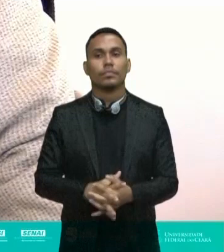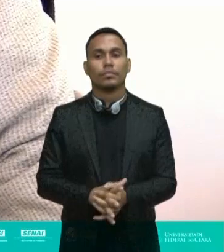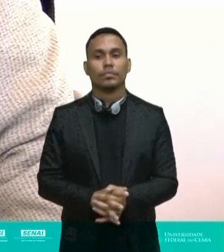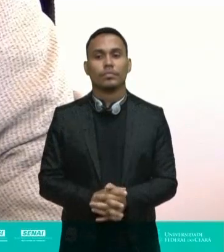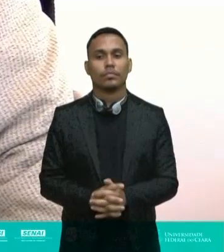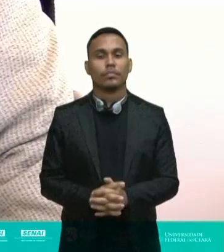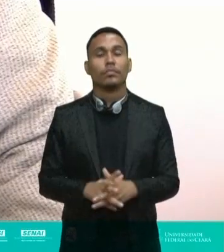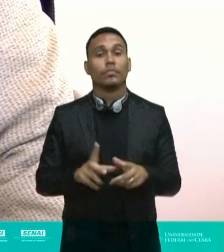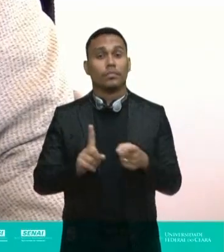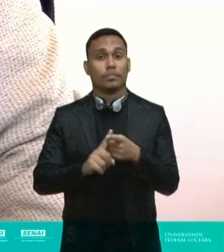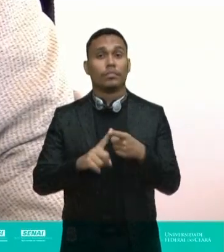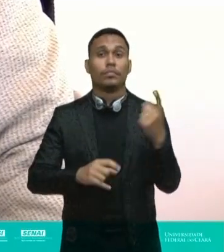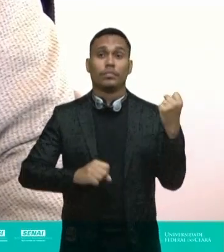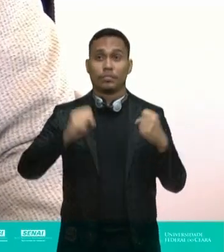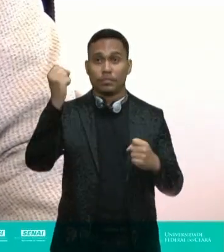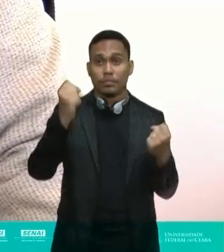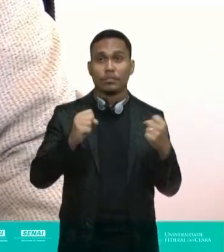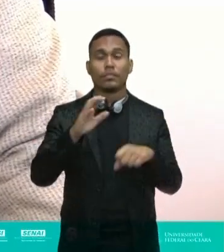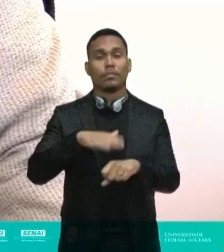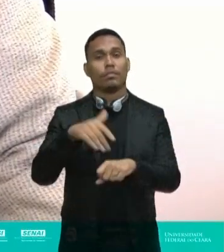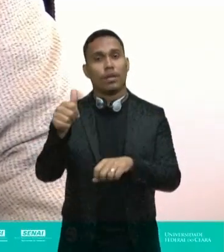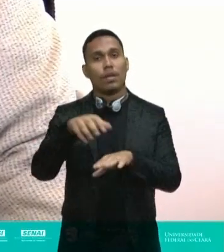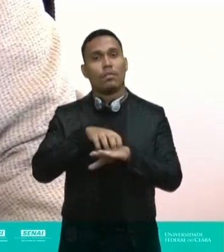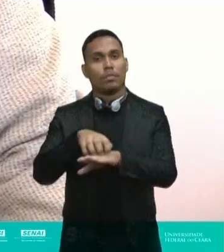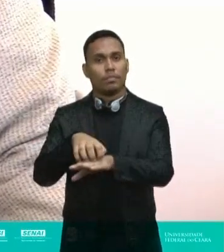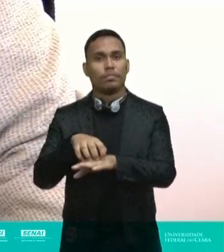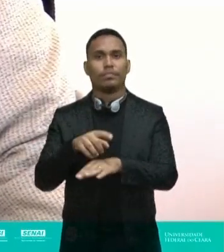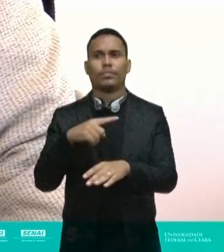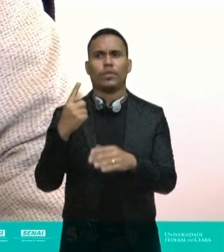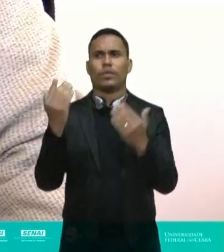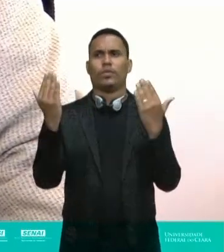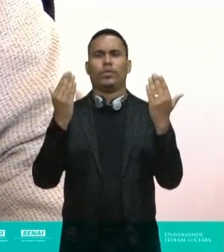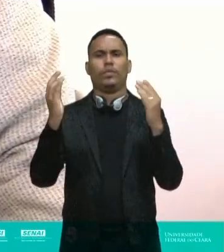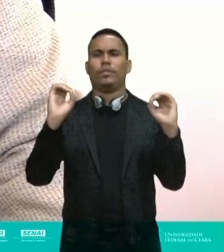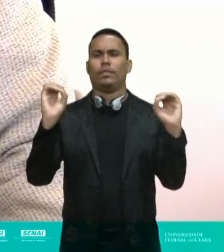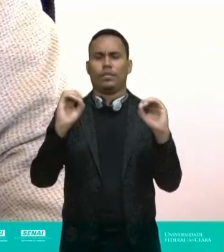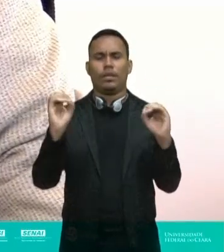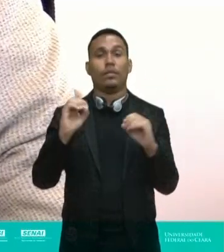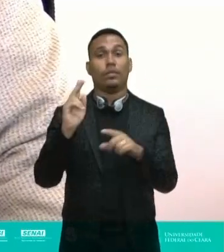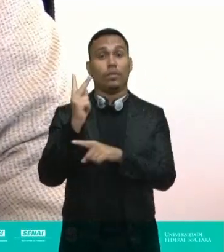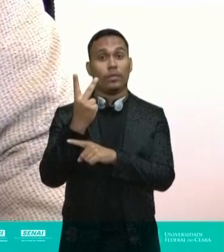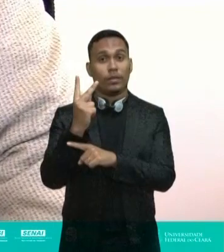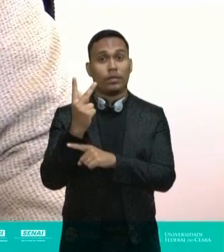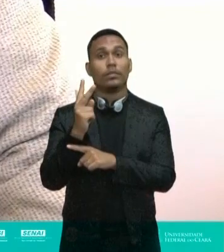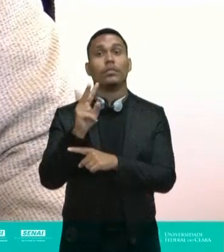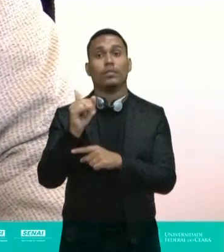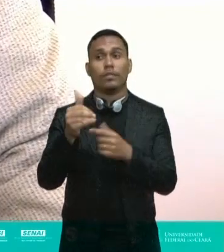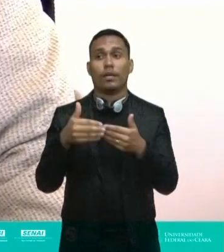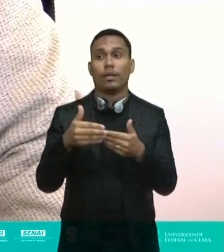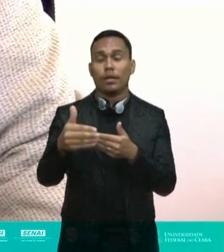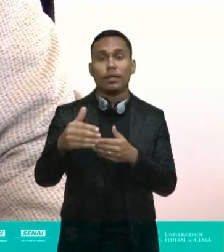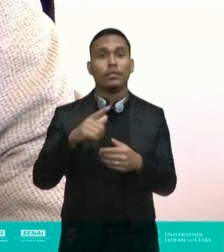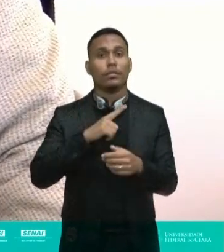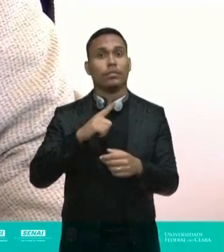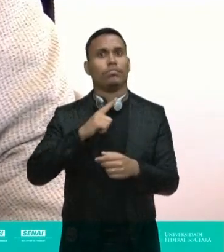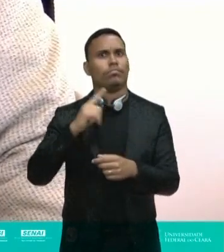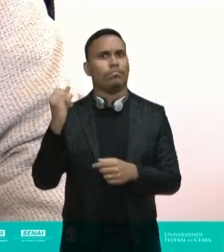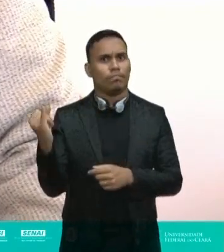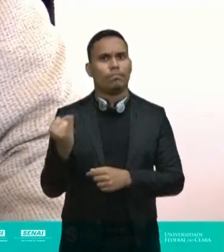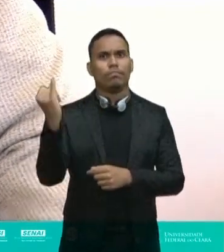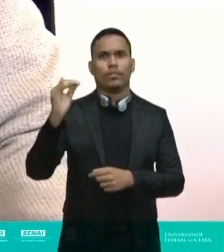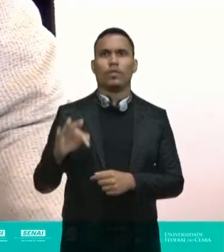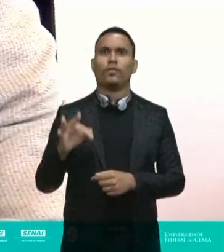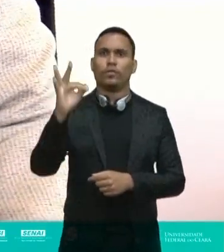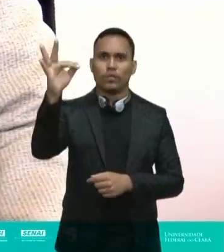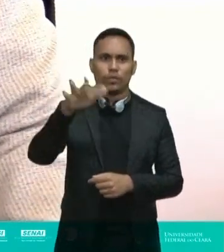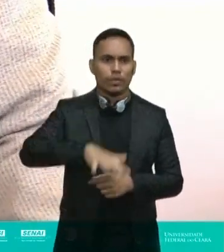da indústria e da mobilidade. Não temos quaisquer dúvidas, o hidrogênio desempenhará um papel-chave no futuro